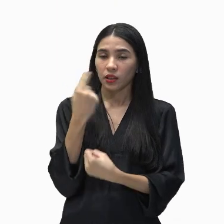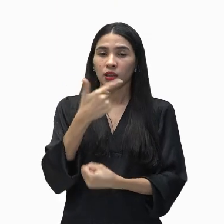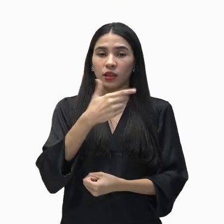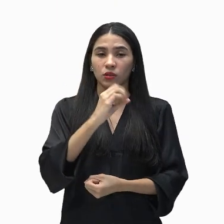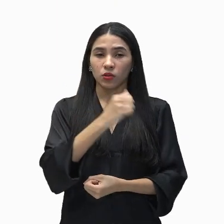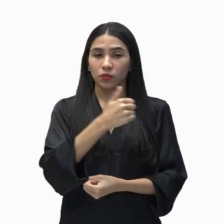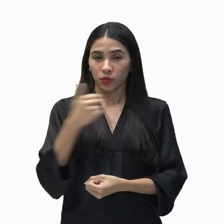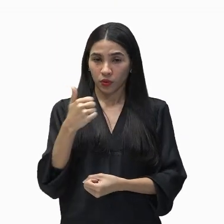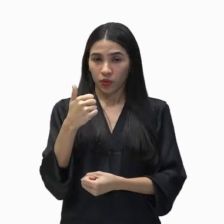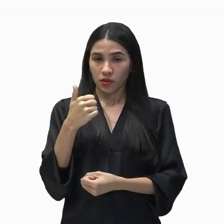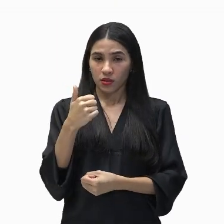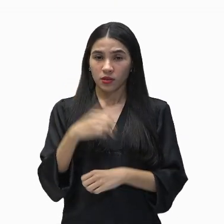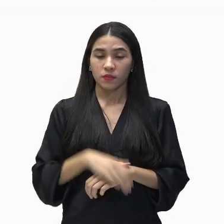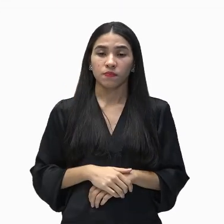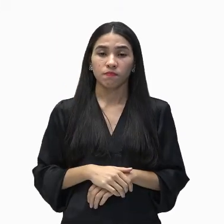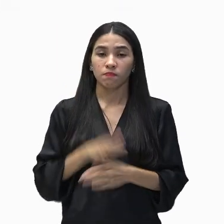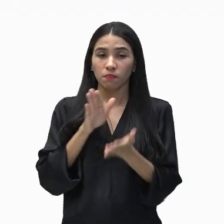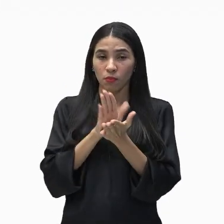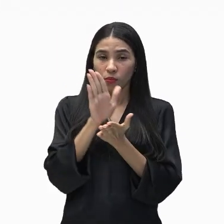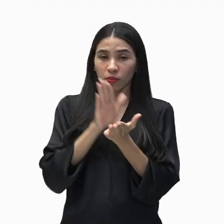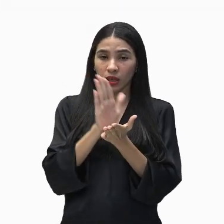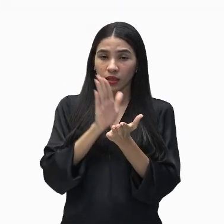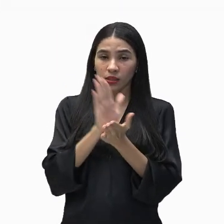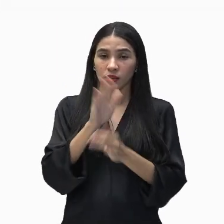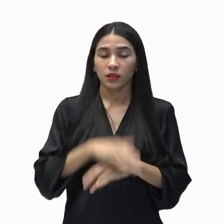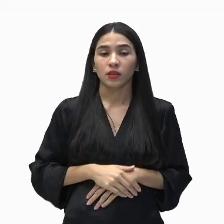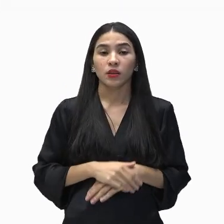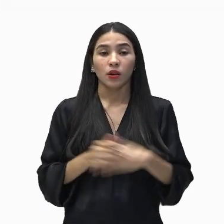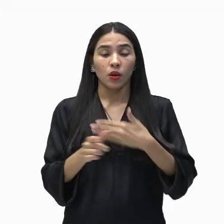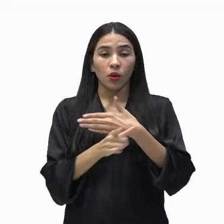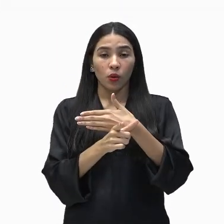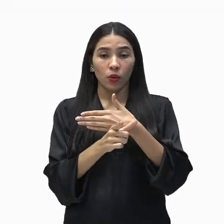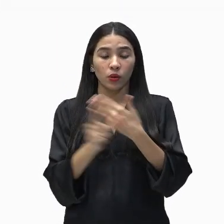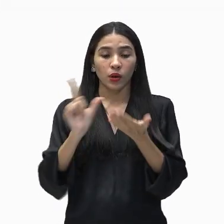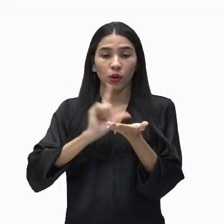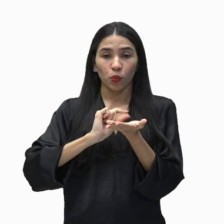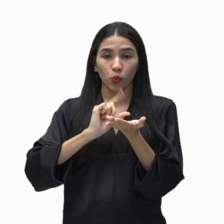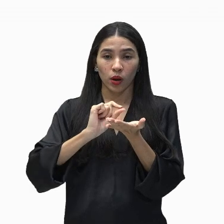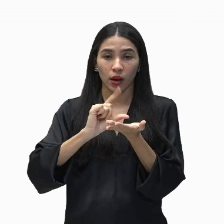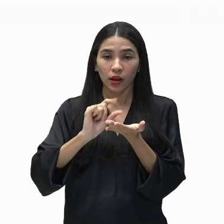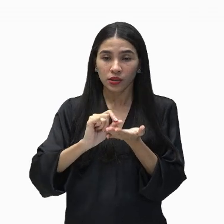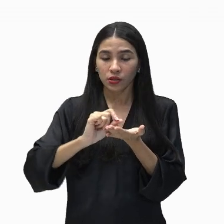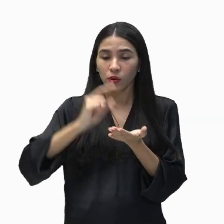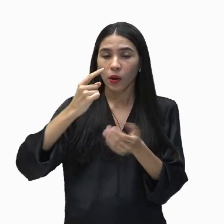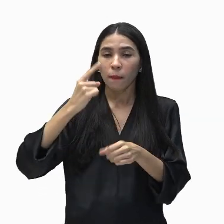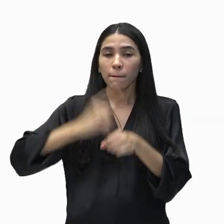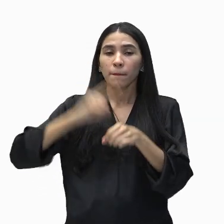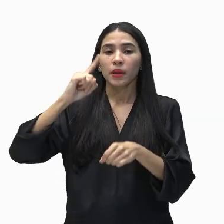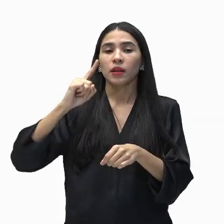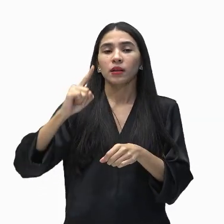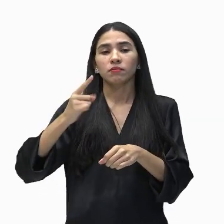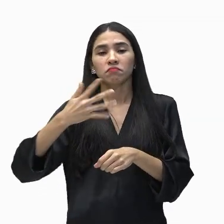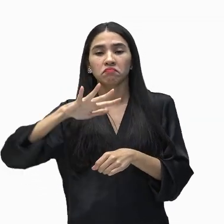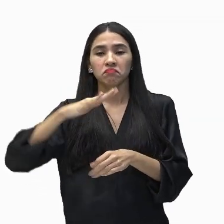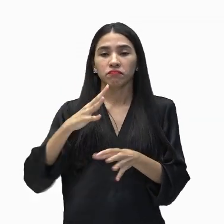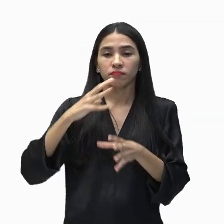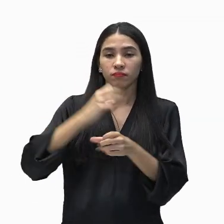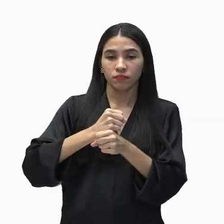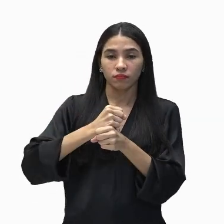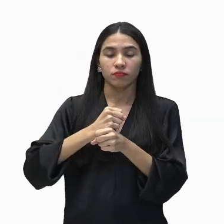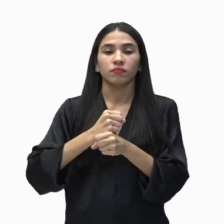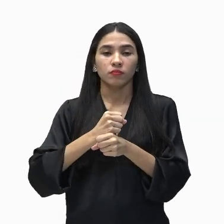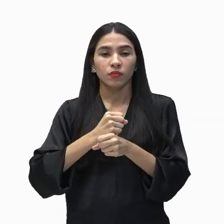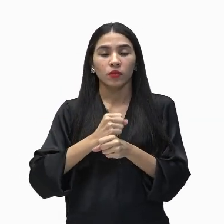2011, uma publicação de um artigo que fez pela primeira vez uma estimativa aproximada